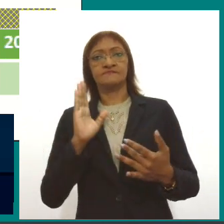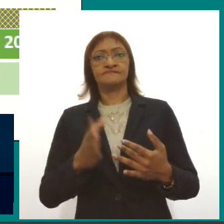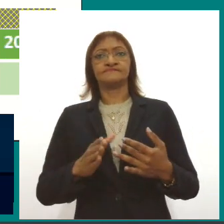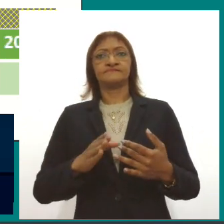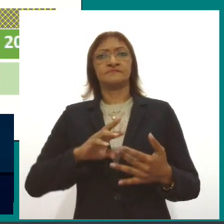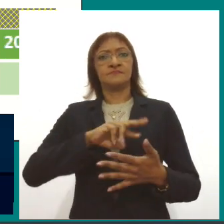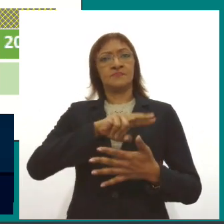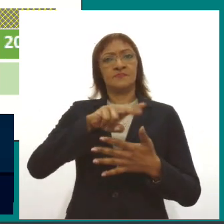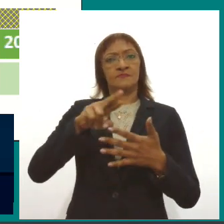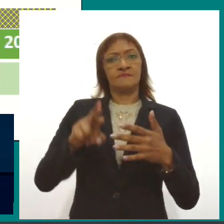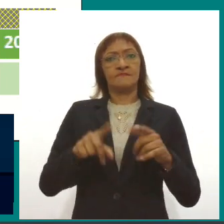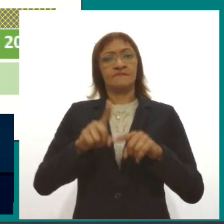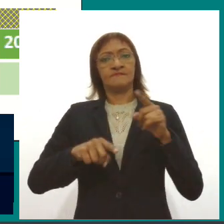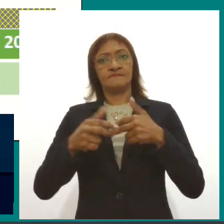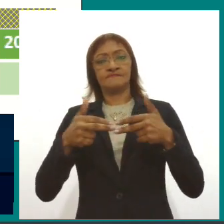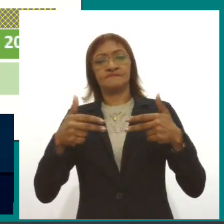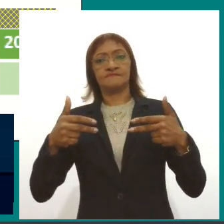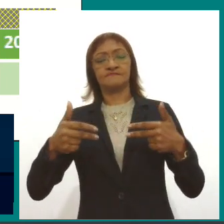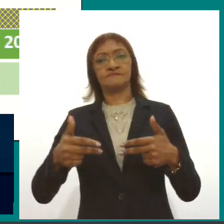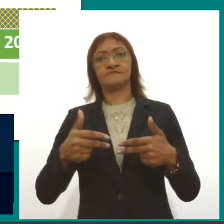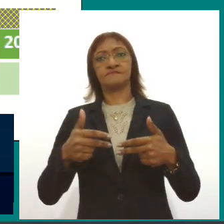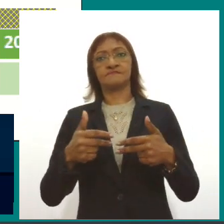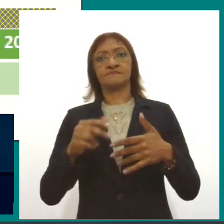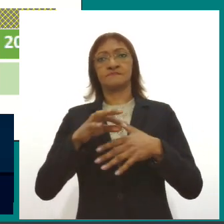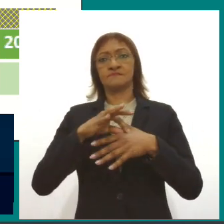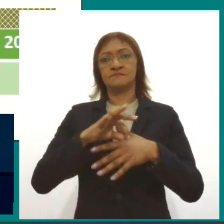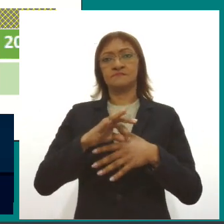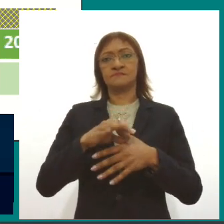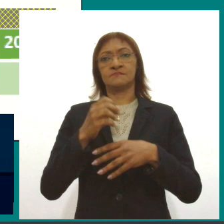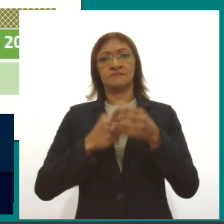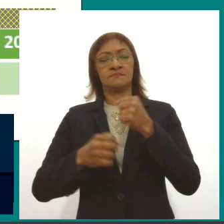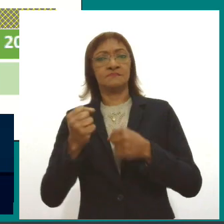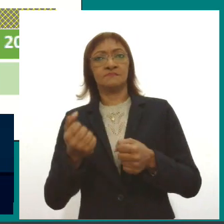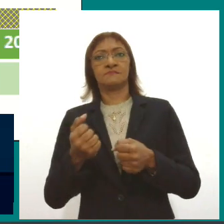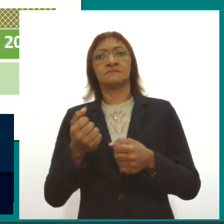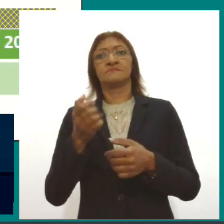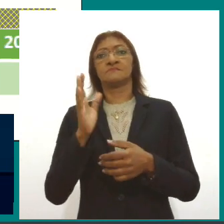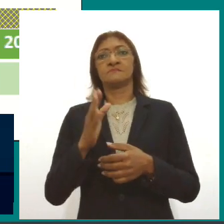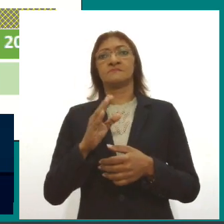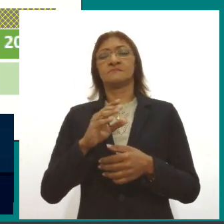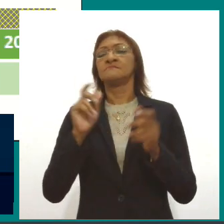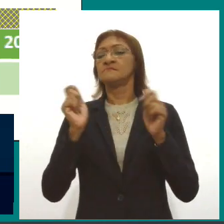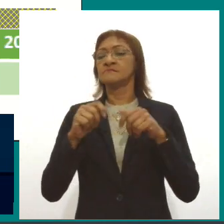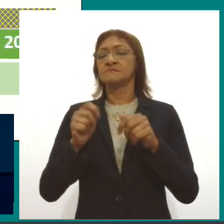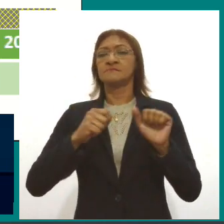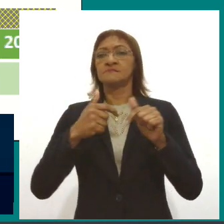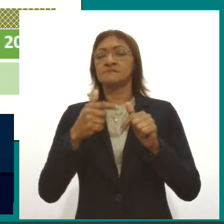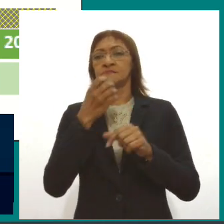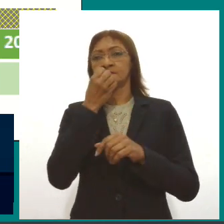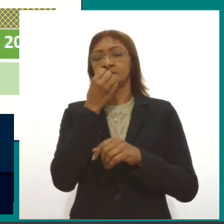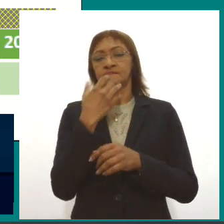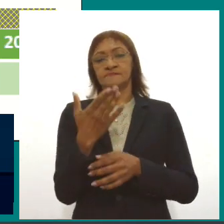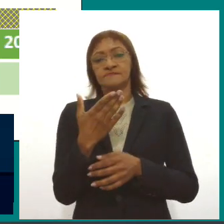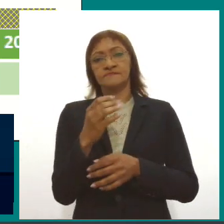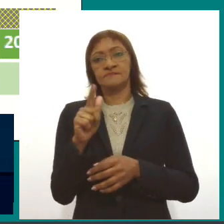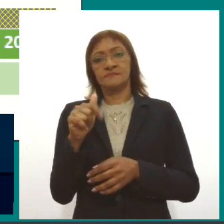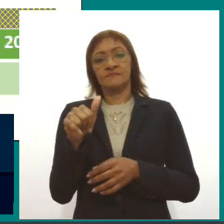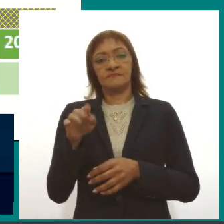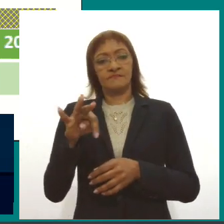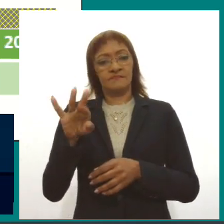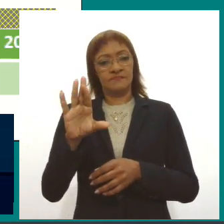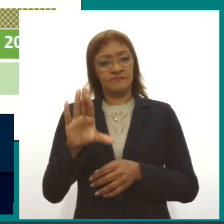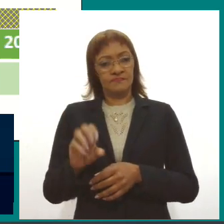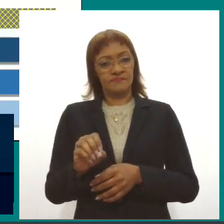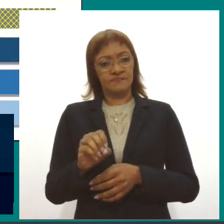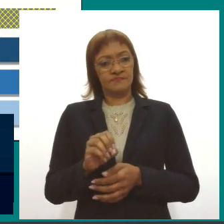carne, vai poder também trabalhar com a produção de créditos de carbono, que passa a ser uma moeda de valor muito importante.